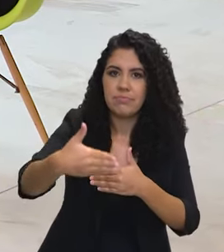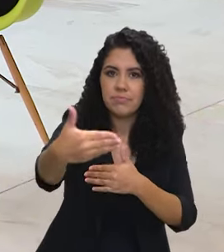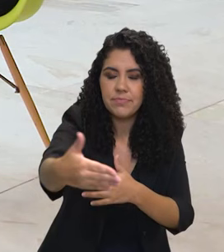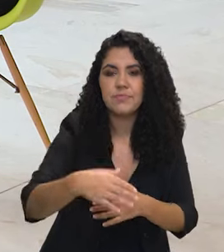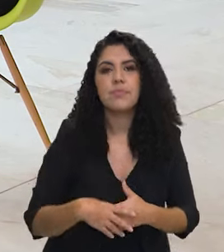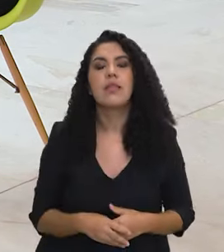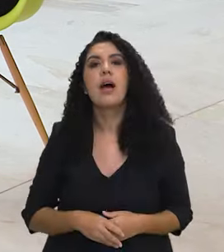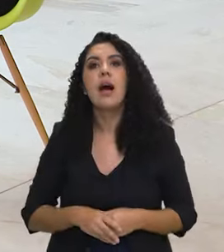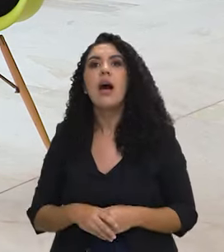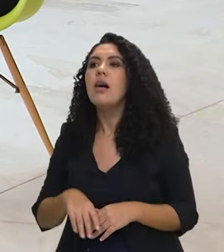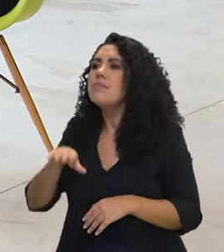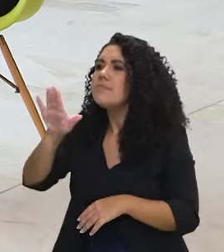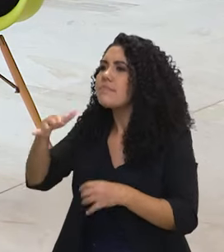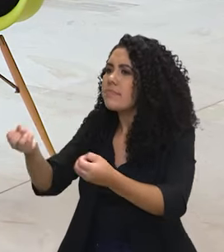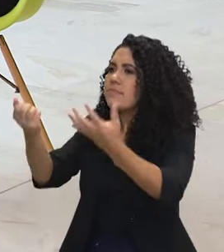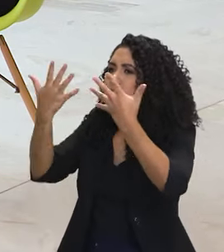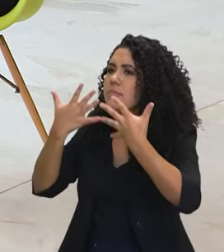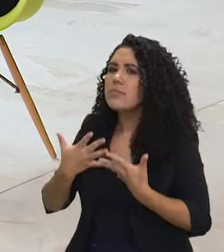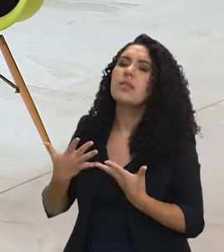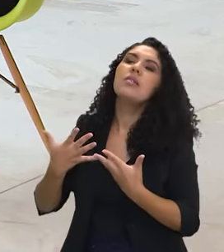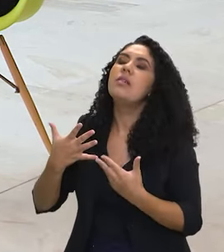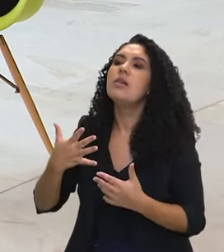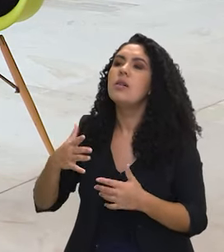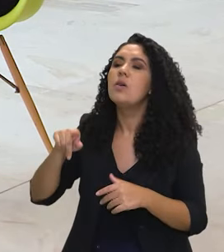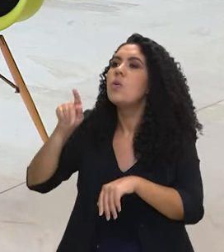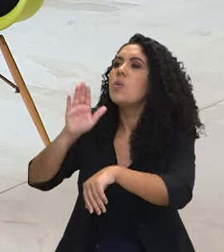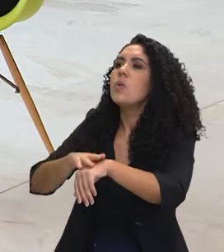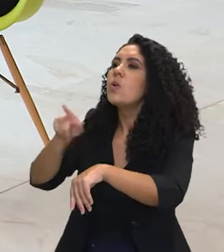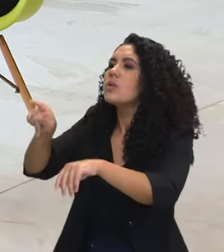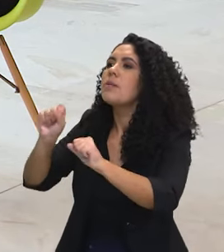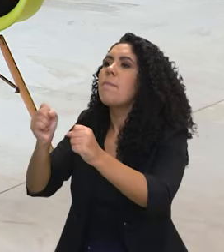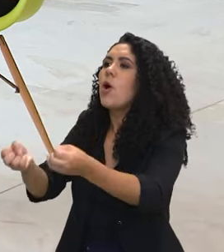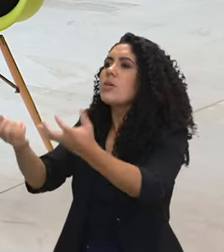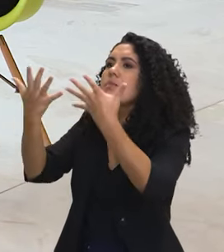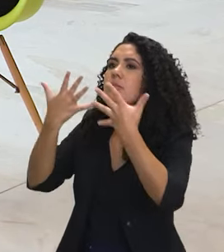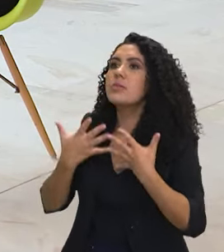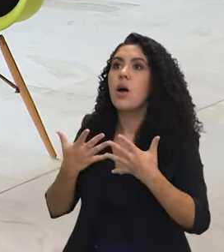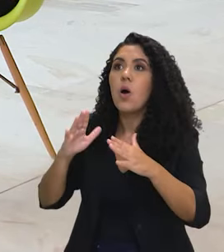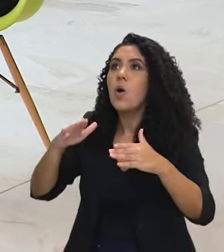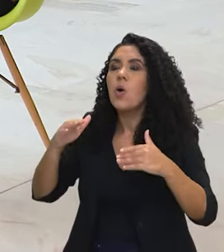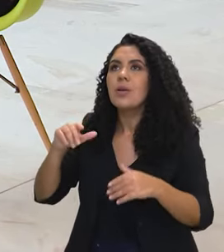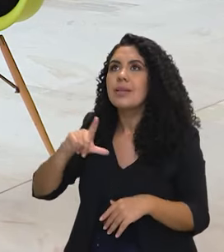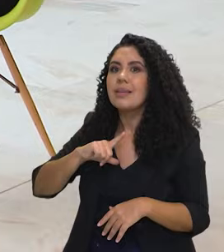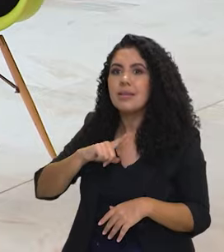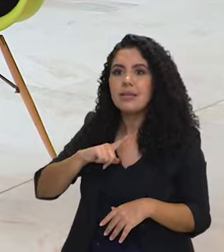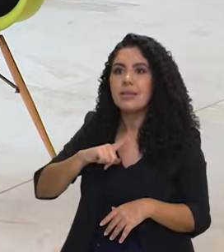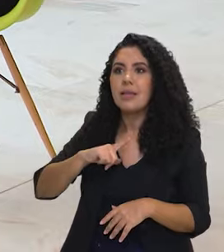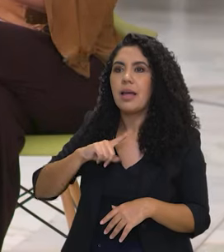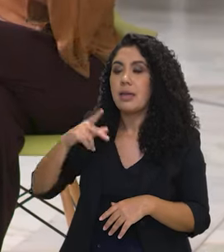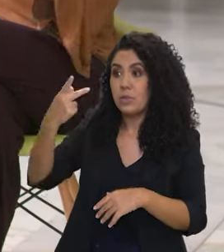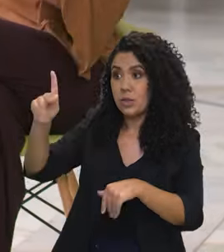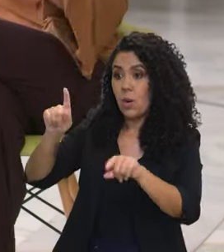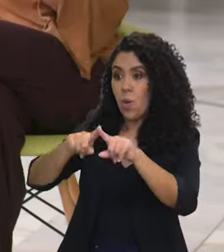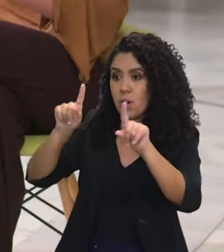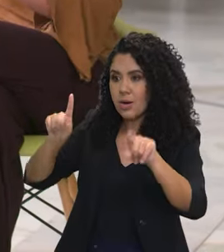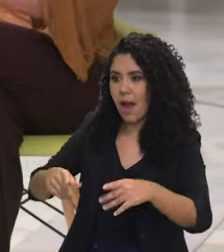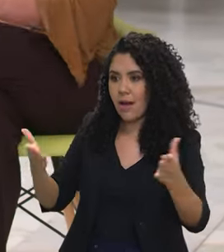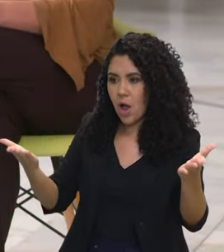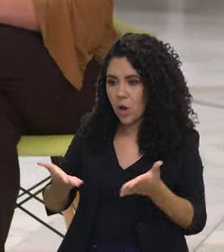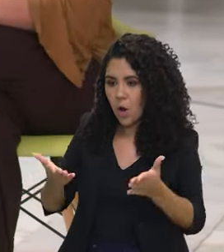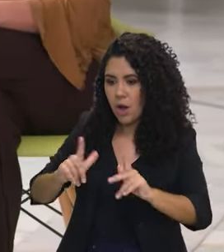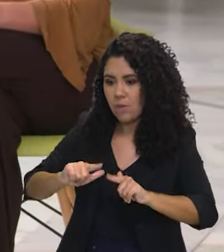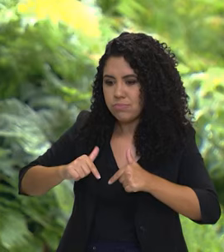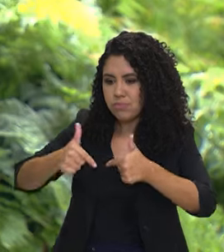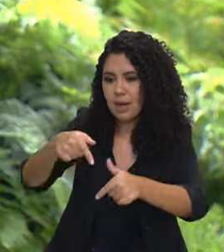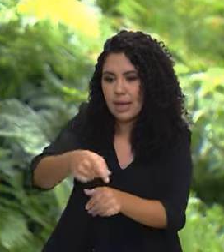Ministra, eu queria saber desse primeiro ano, então, o que você poderia destacar de maior contribuição do seu cargo neste